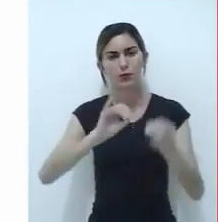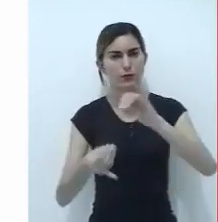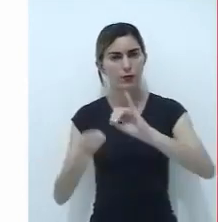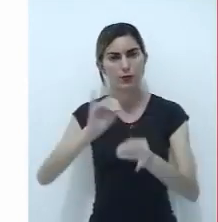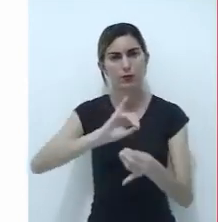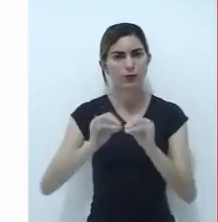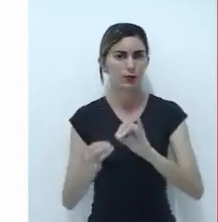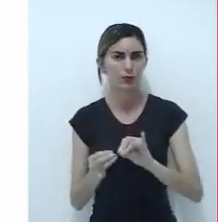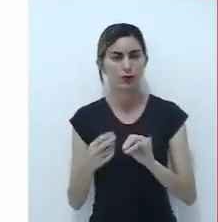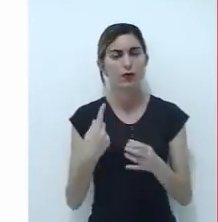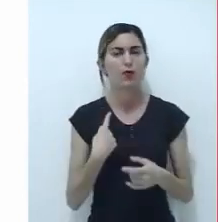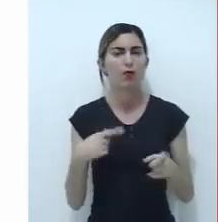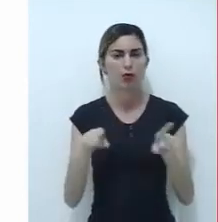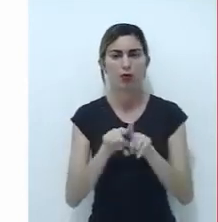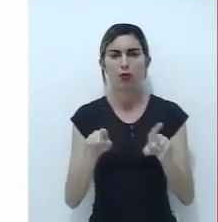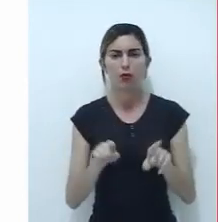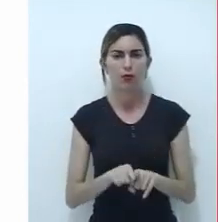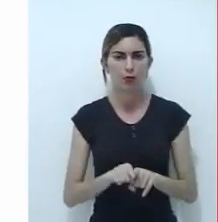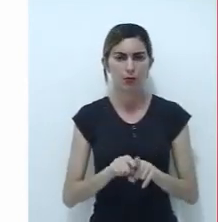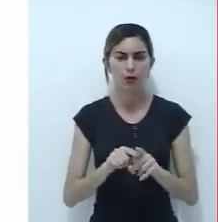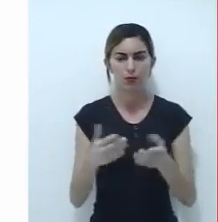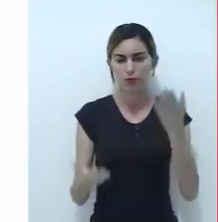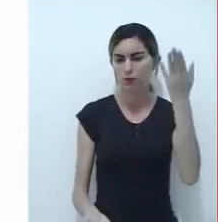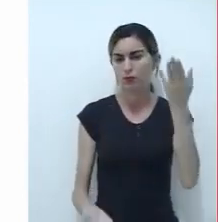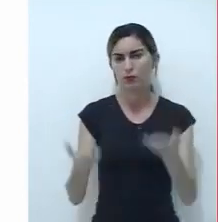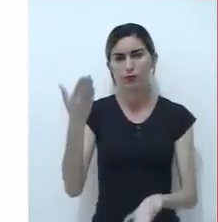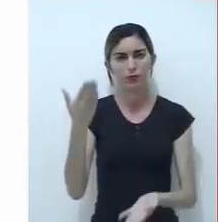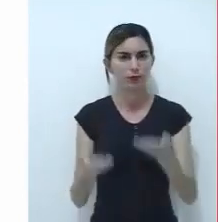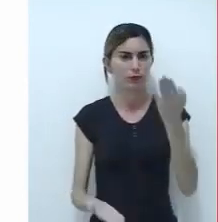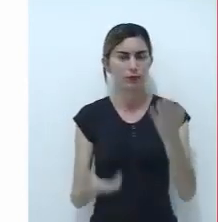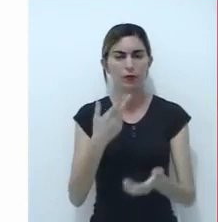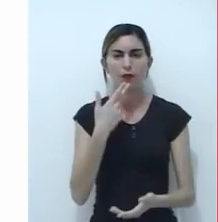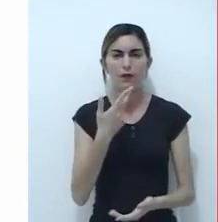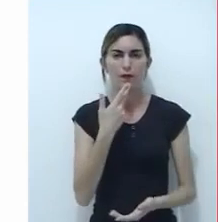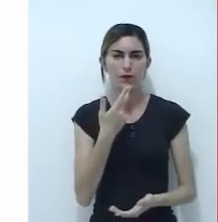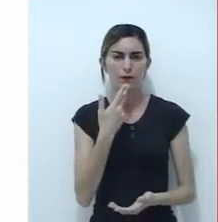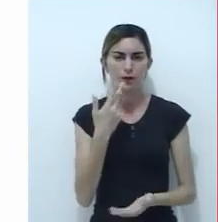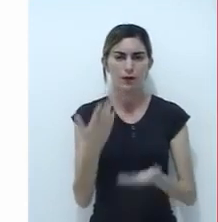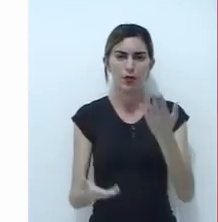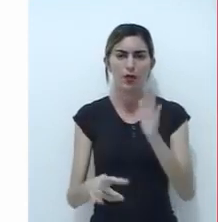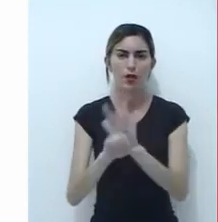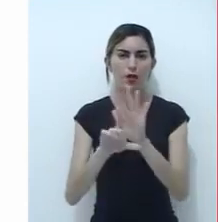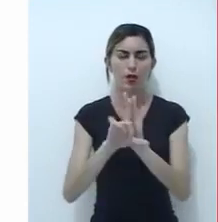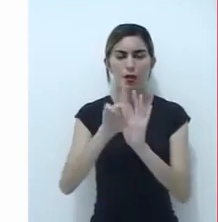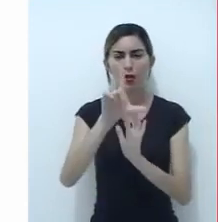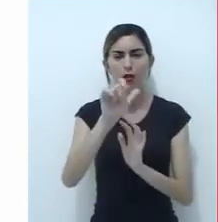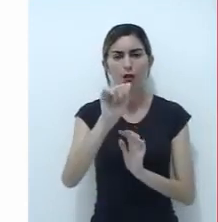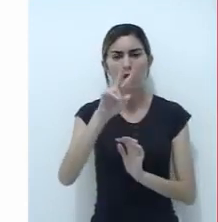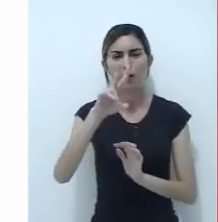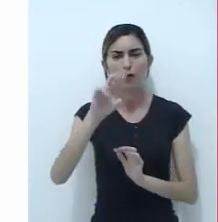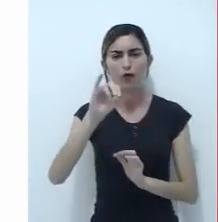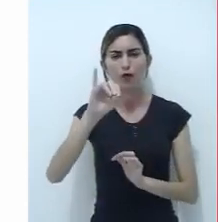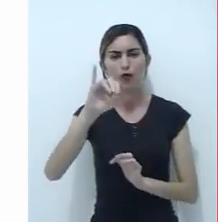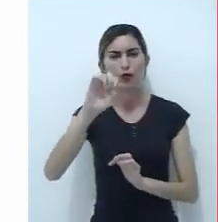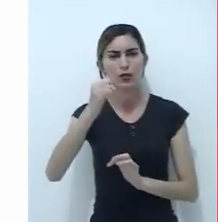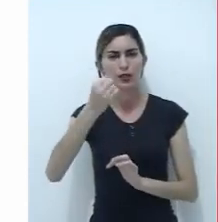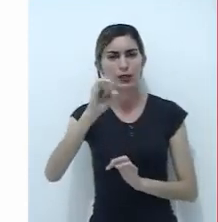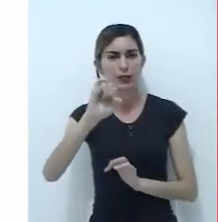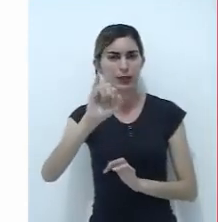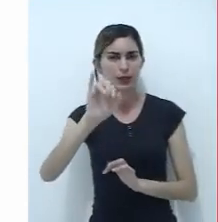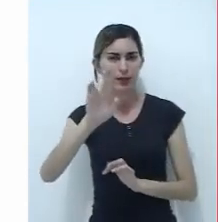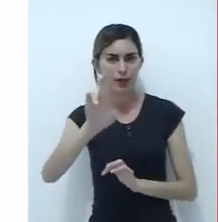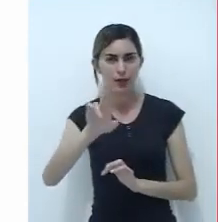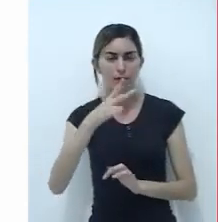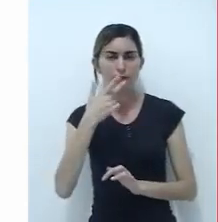química e essa questão também de balanceamento, quando se fala da lei de Lavoisier. Lembra o